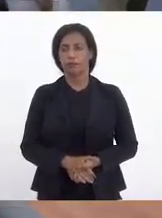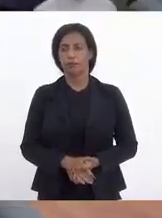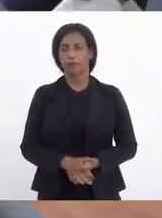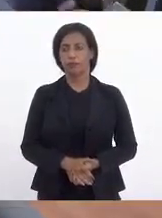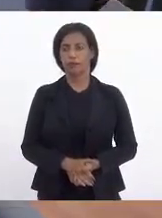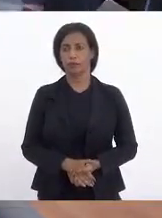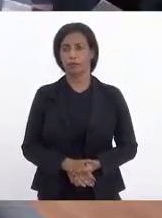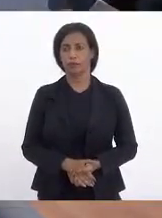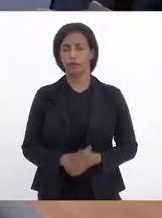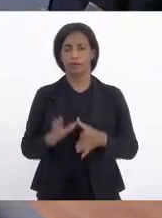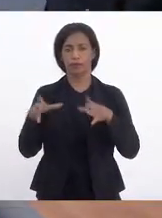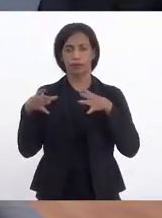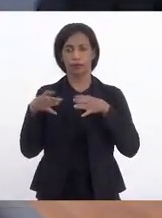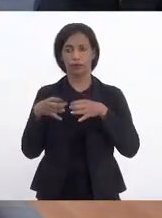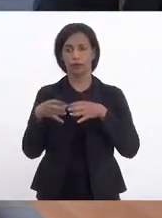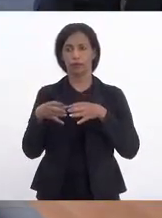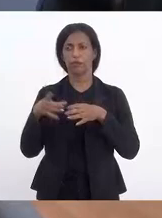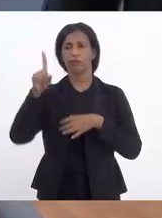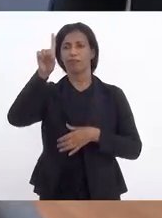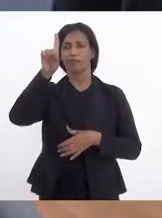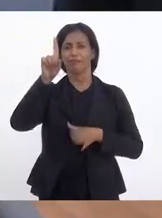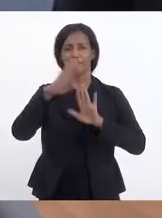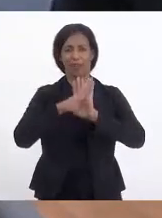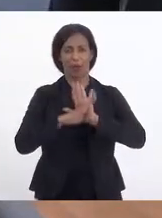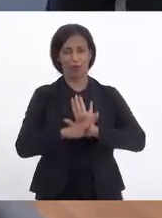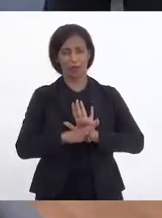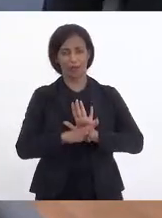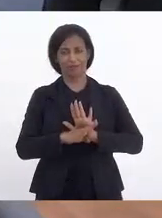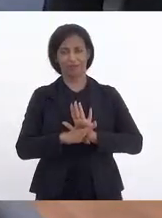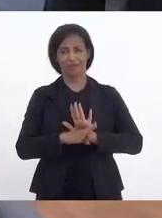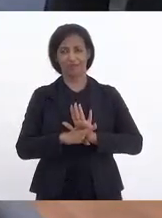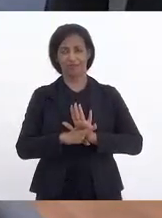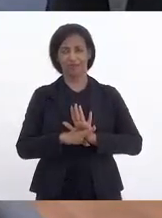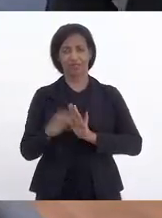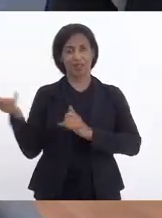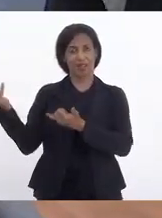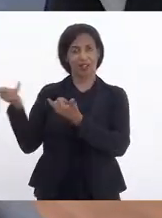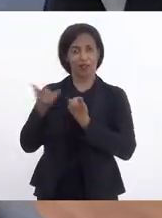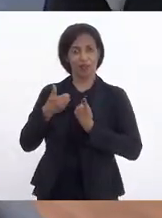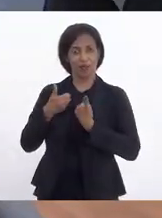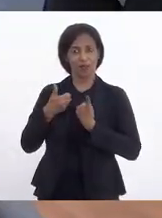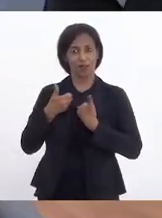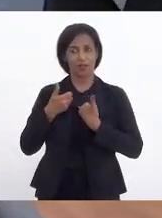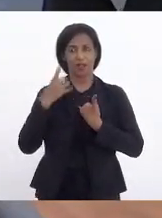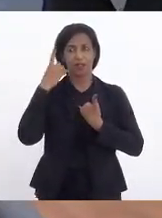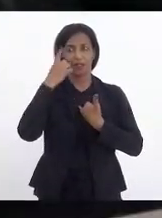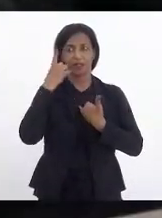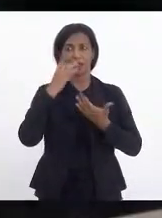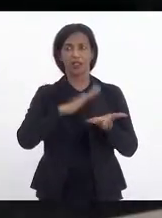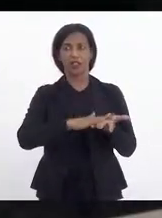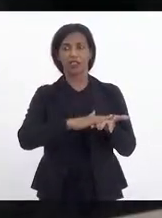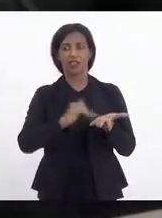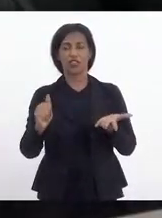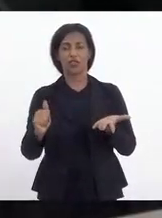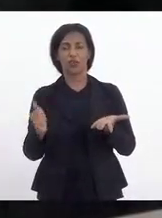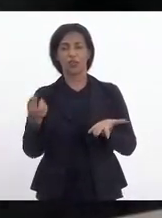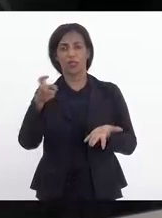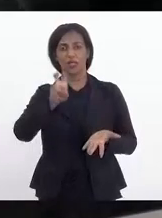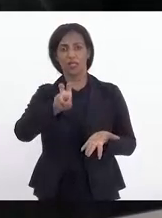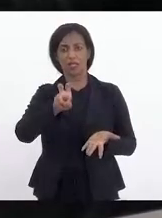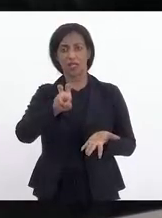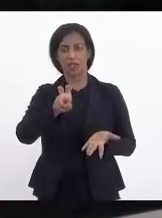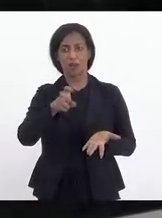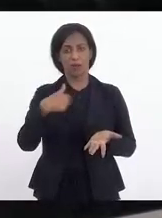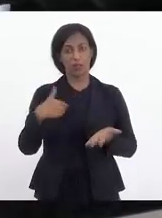e pela comissão sobre os em pela ordem questão de ordem a uma informação Deputado Luiz Paulo teria retirado a emenda cinco